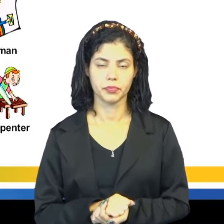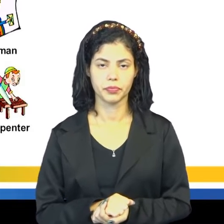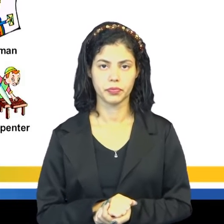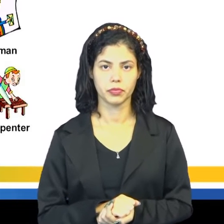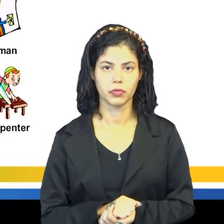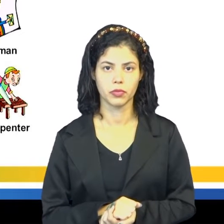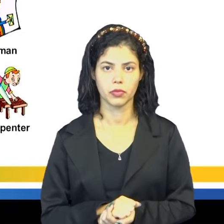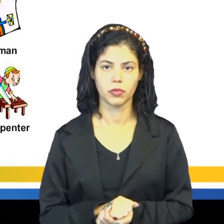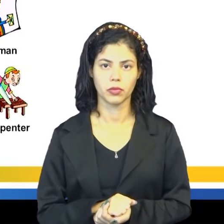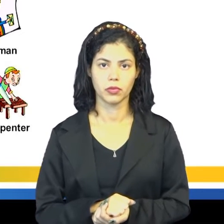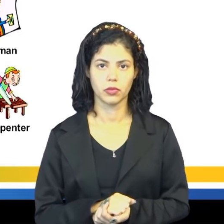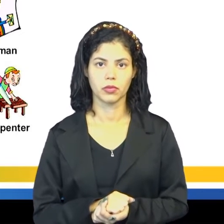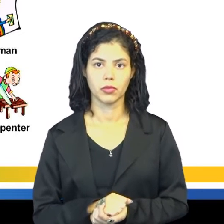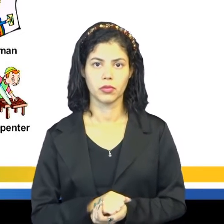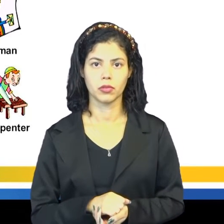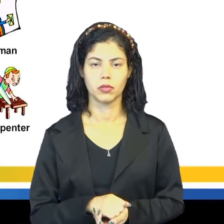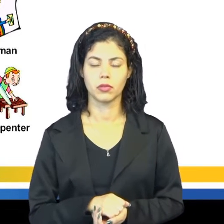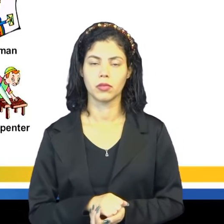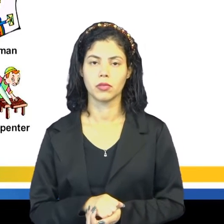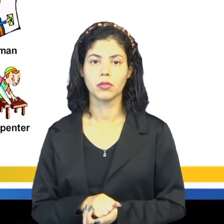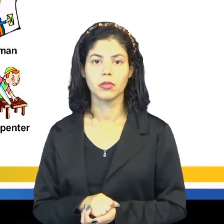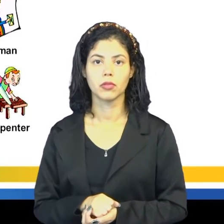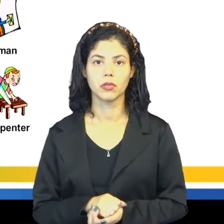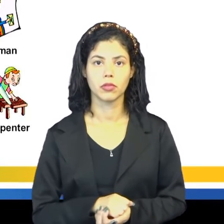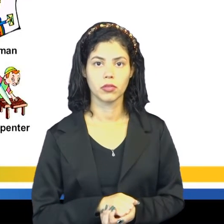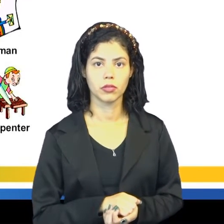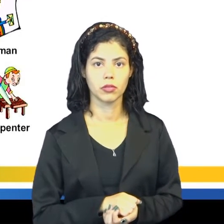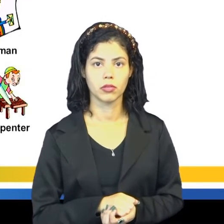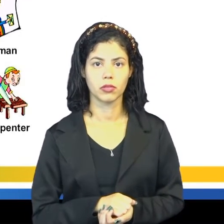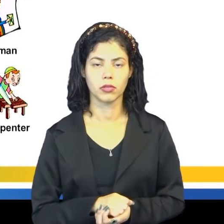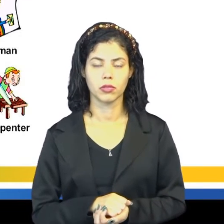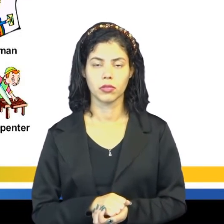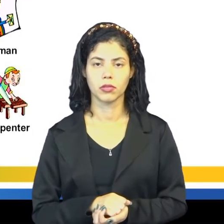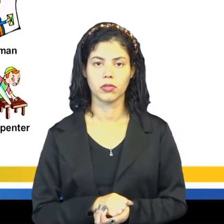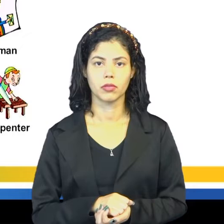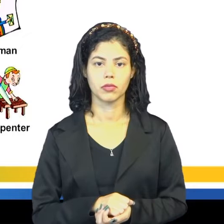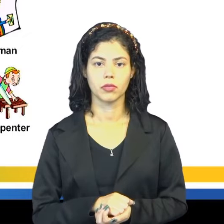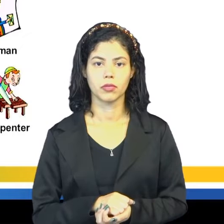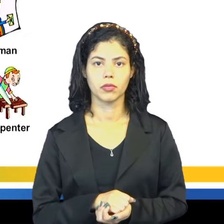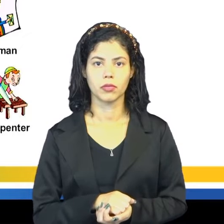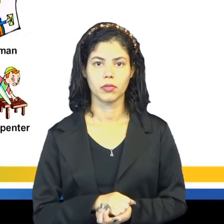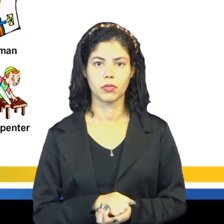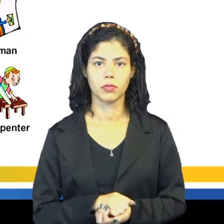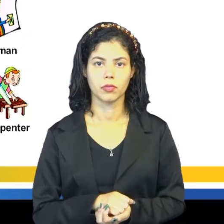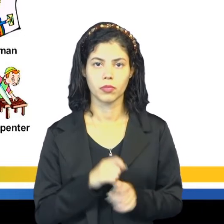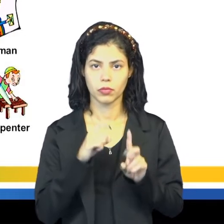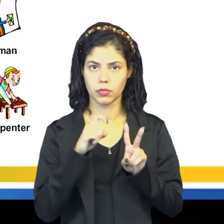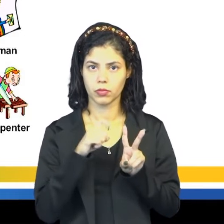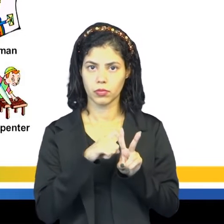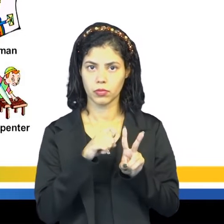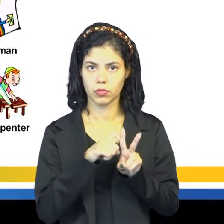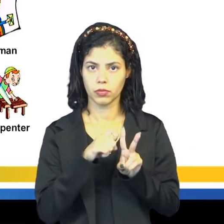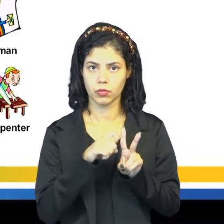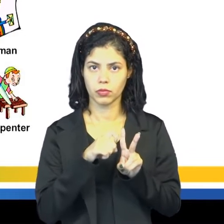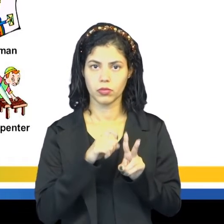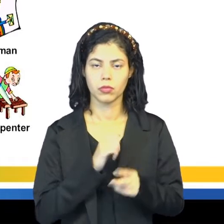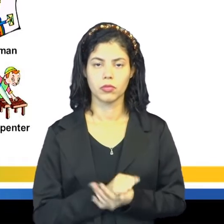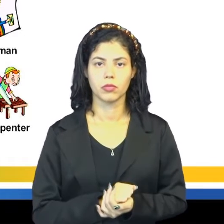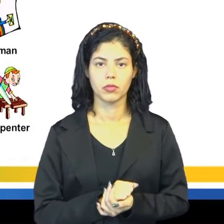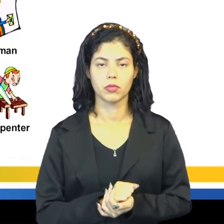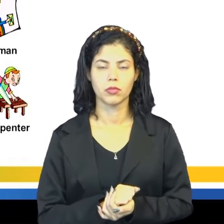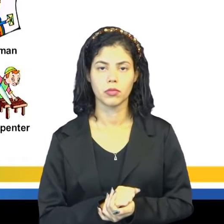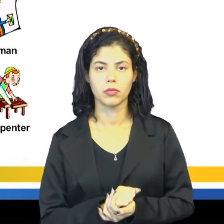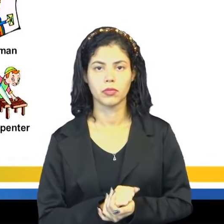Vet, ou então veterinarian, porém nós falamos sempre vet, né, que é a forma mais curta, que é o veterinário.